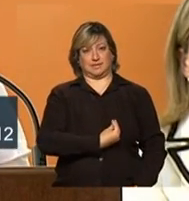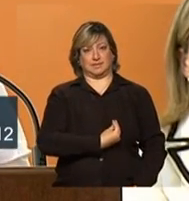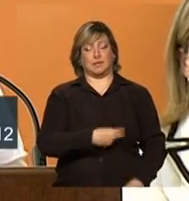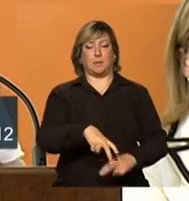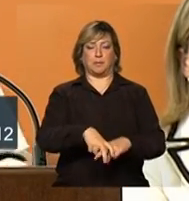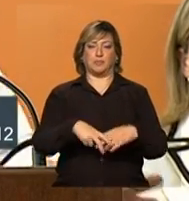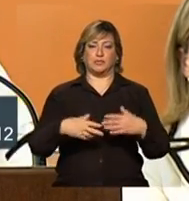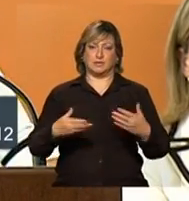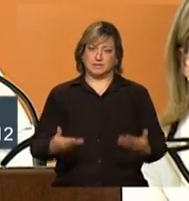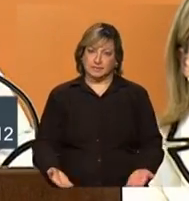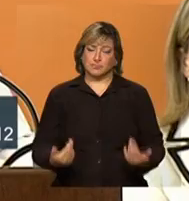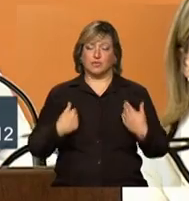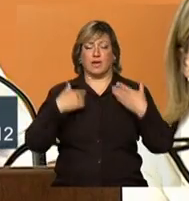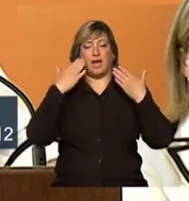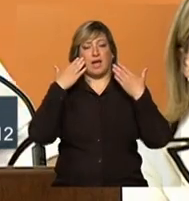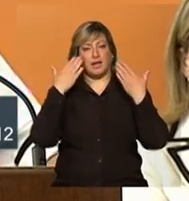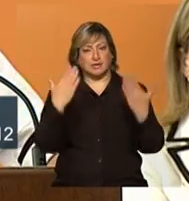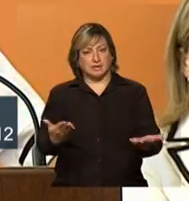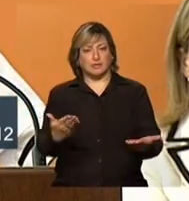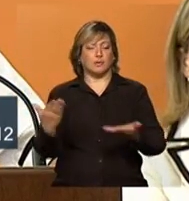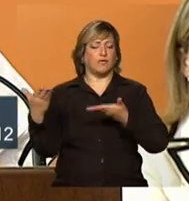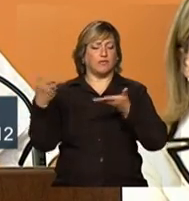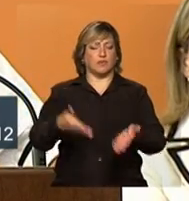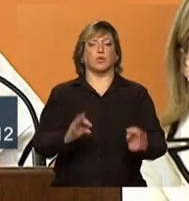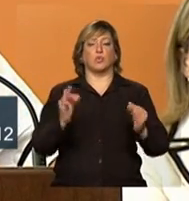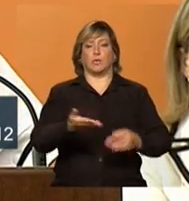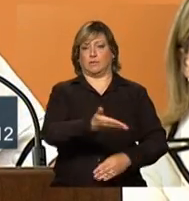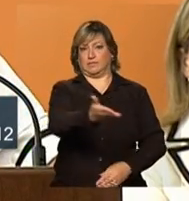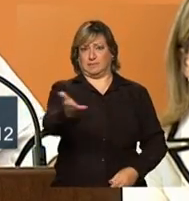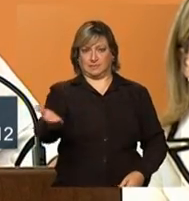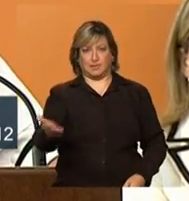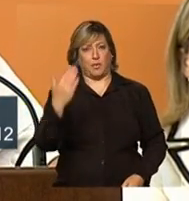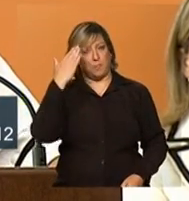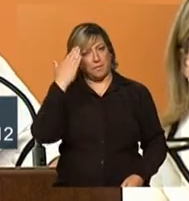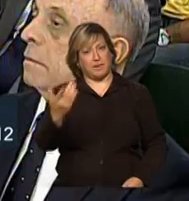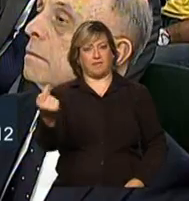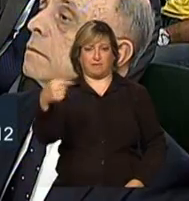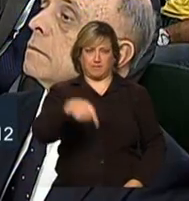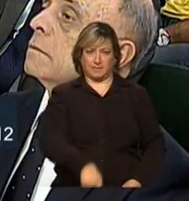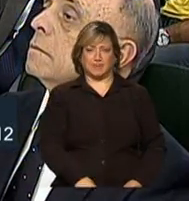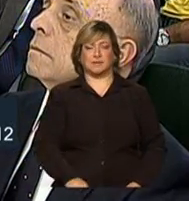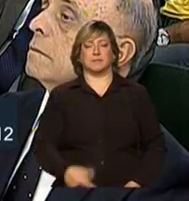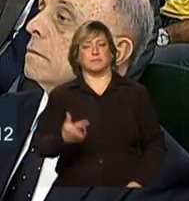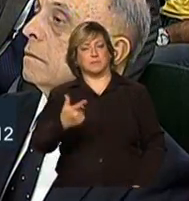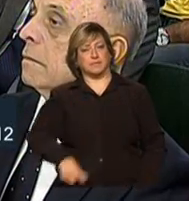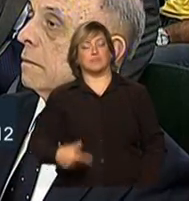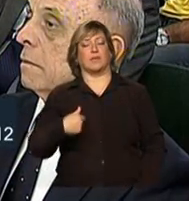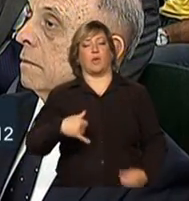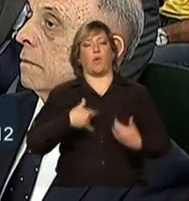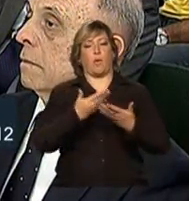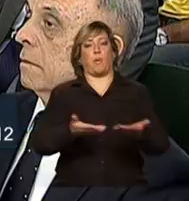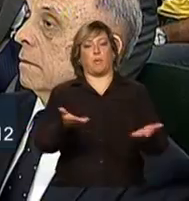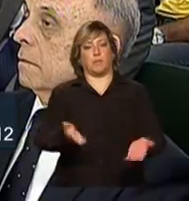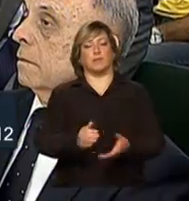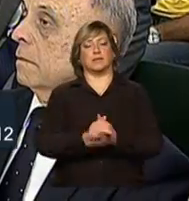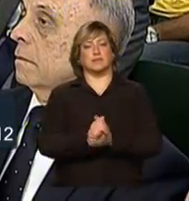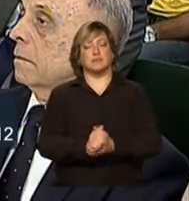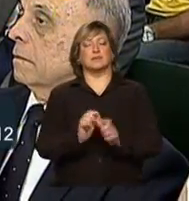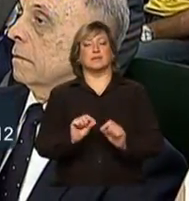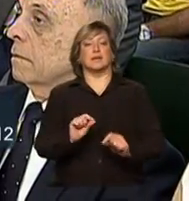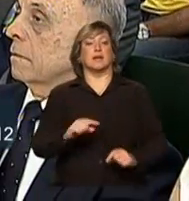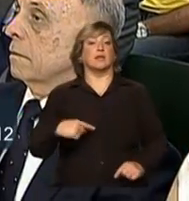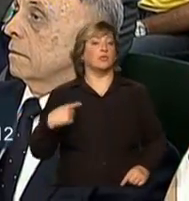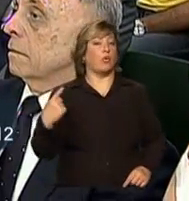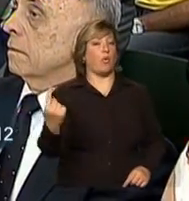Por isso, eu agradeço a presença de todos vocês. Mais uma vez, eu homenageio